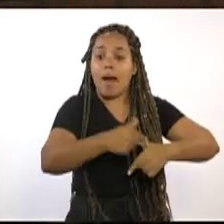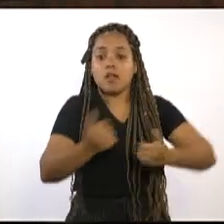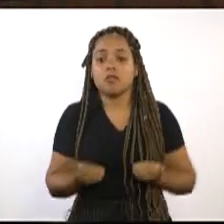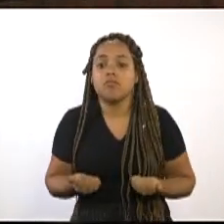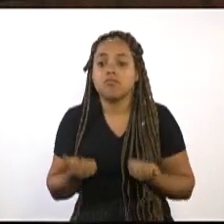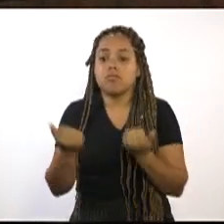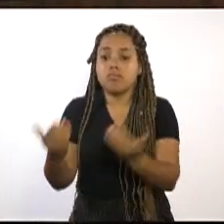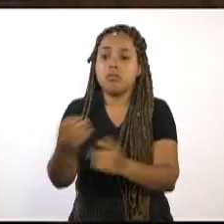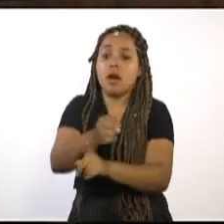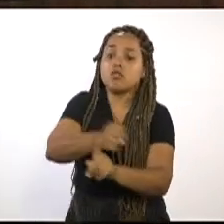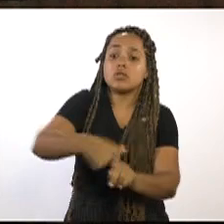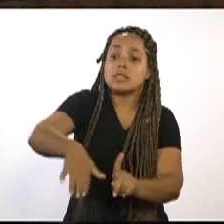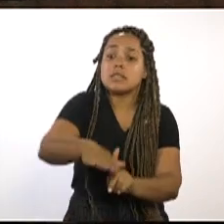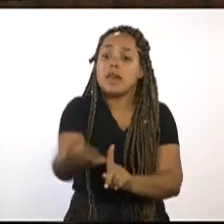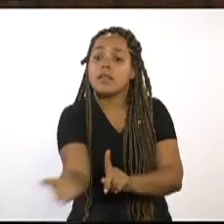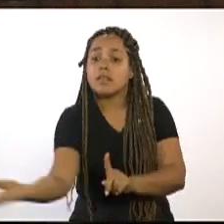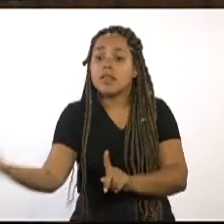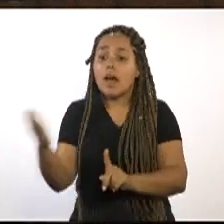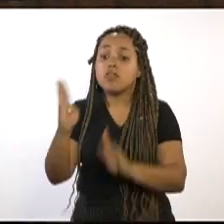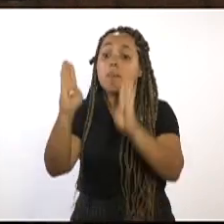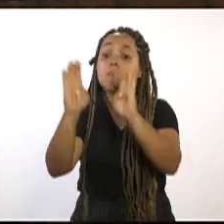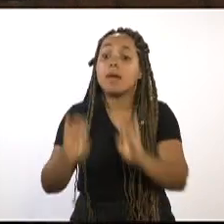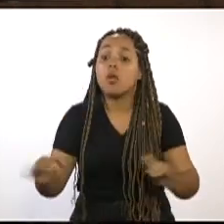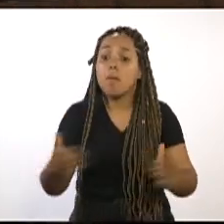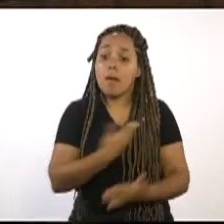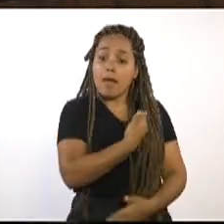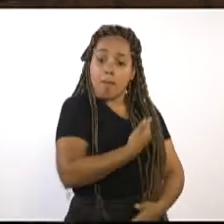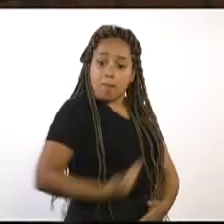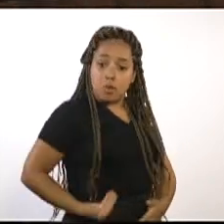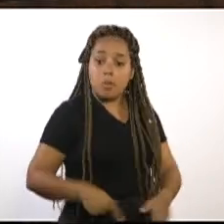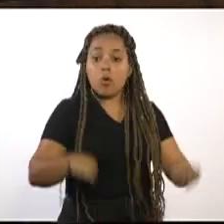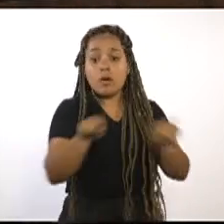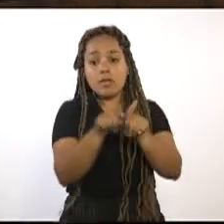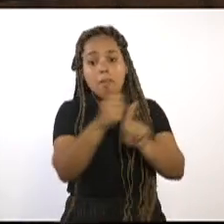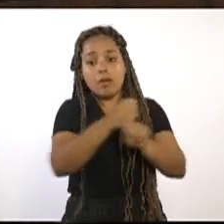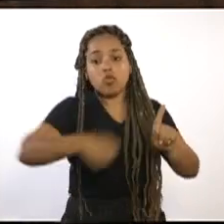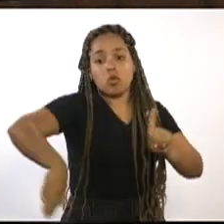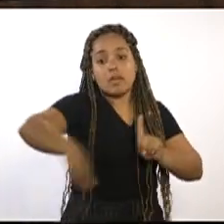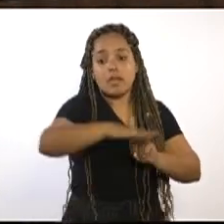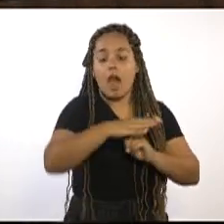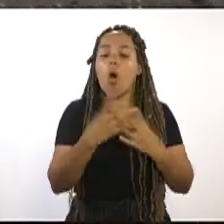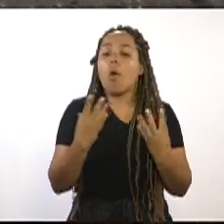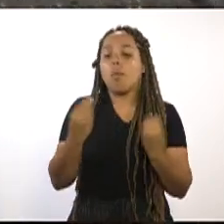sociedade, para trabalhar pelo bem público e pelo bem social. Muito obrigado, senhor presidente.